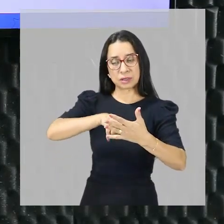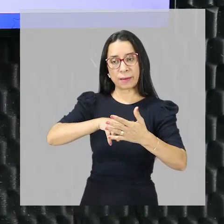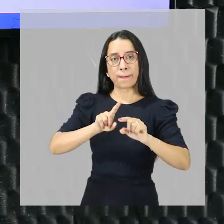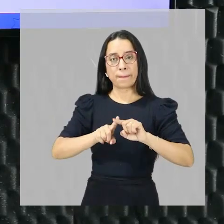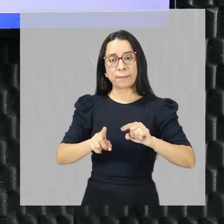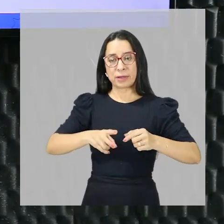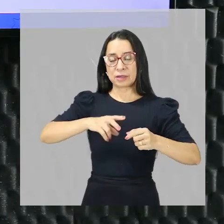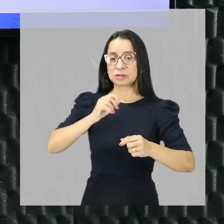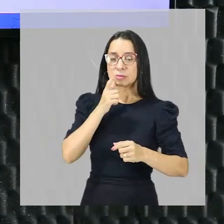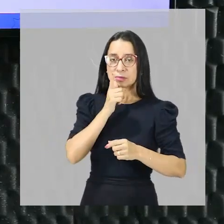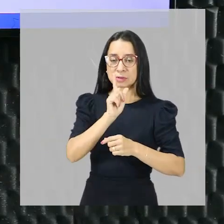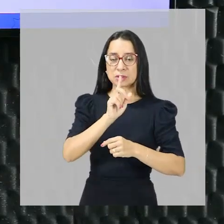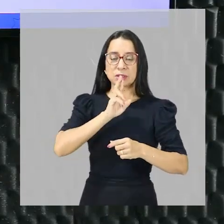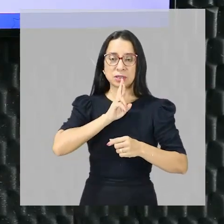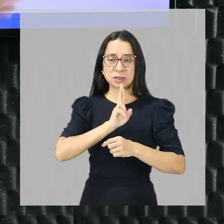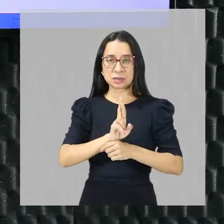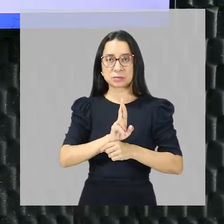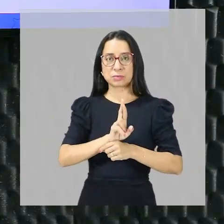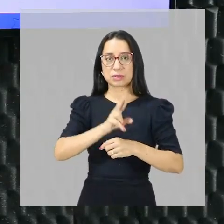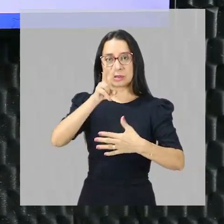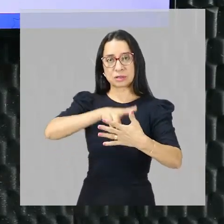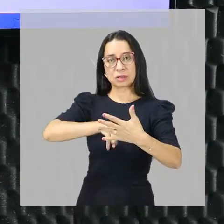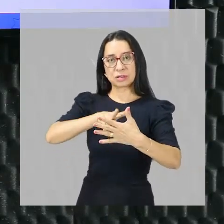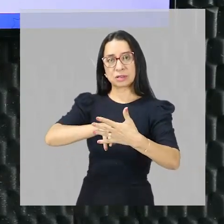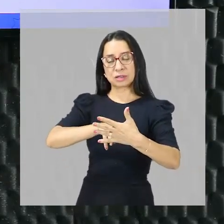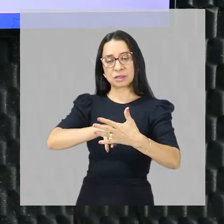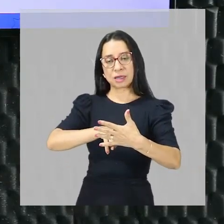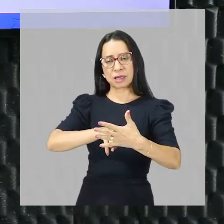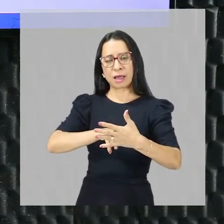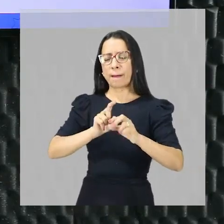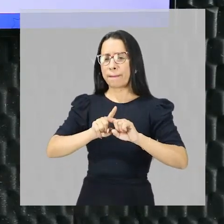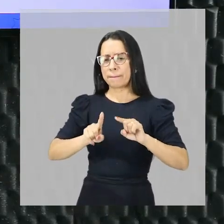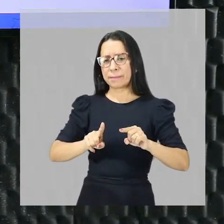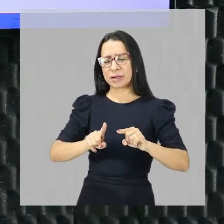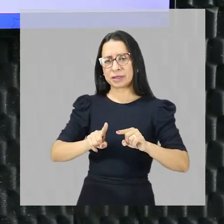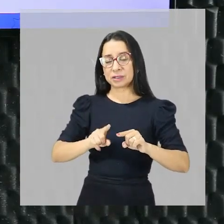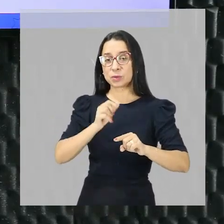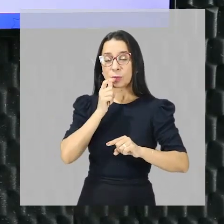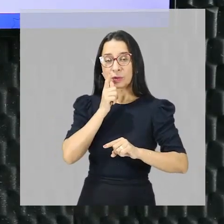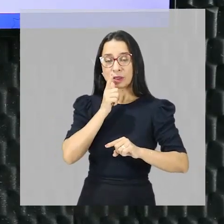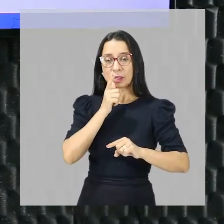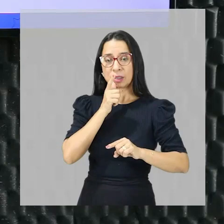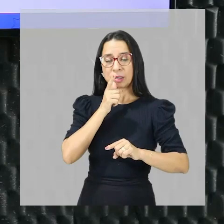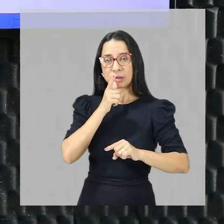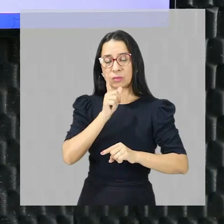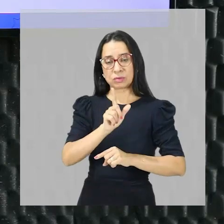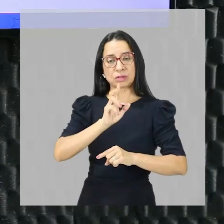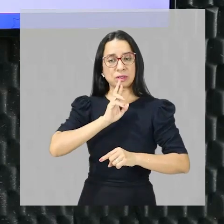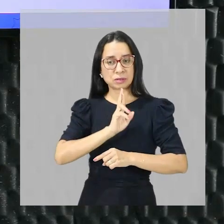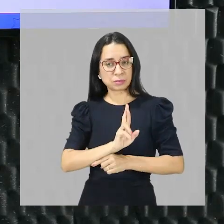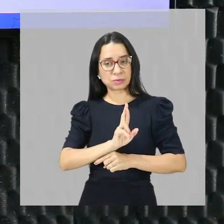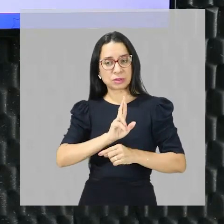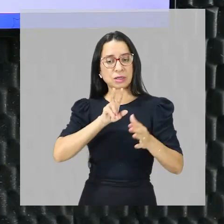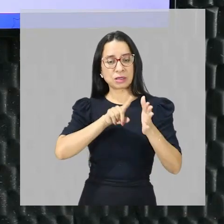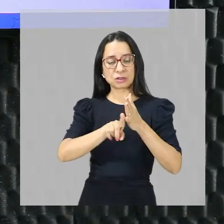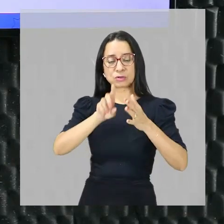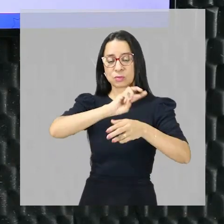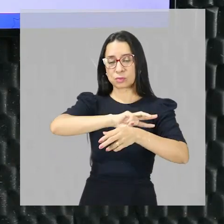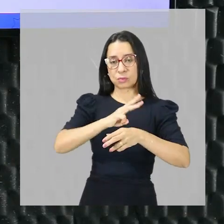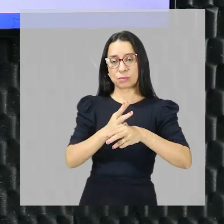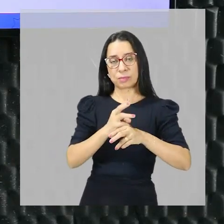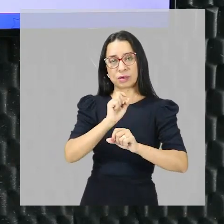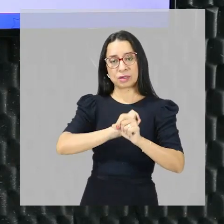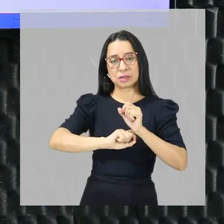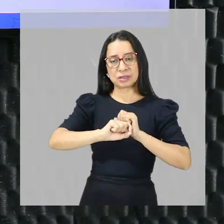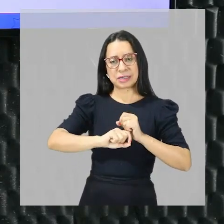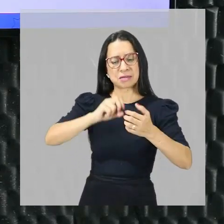das questões do PAS sem obrigatoriamente dar aquela lida. Essa é uma dessas. Tá? Ele está dizendo, esse processo expresso,